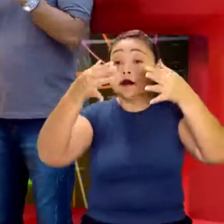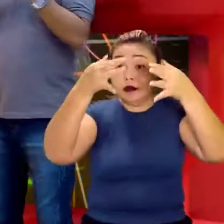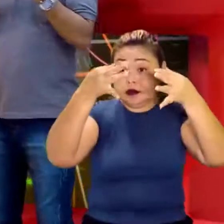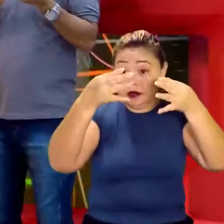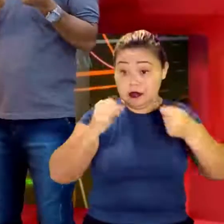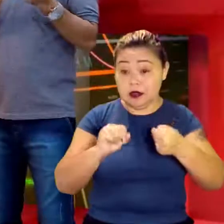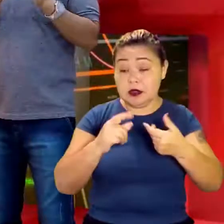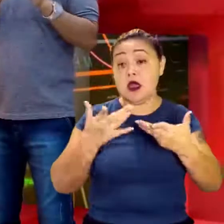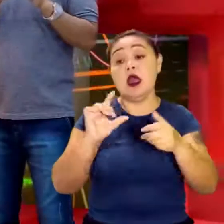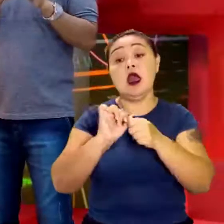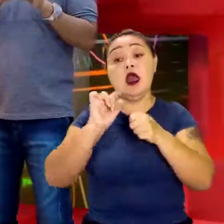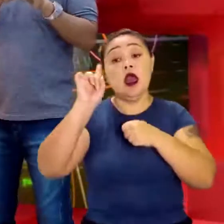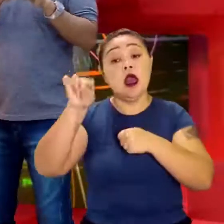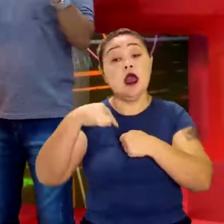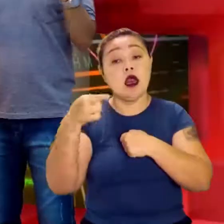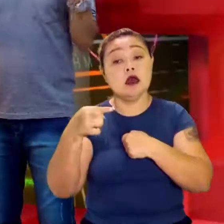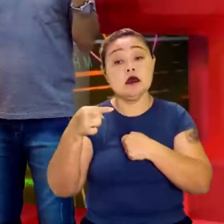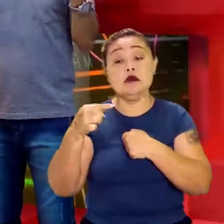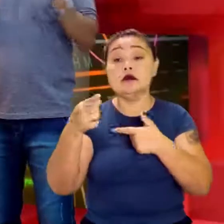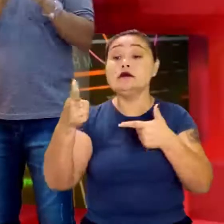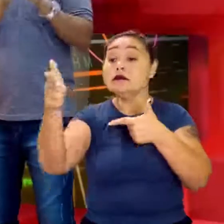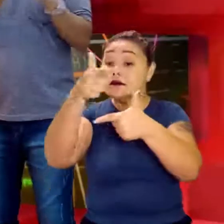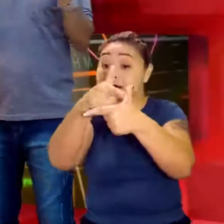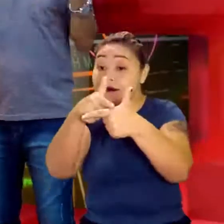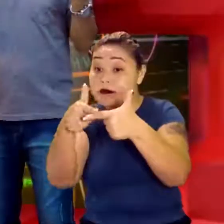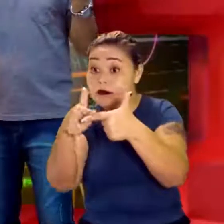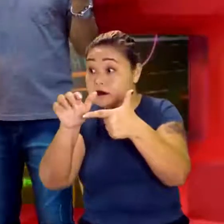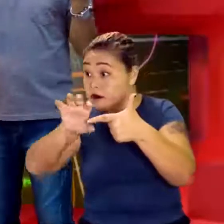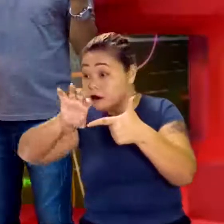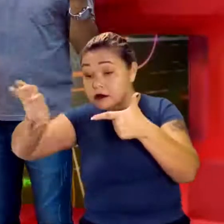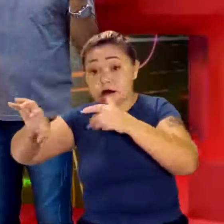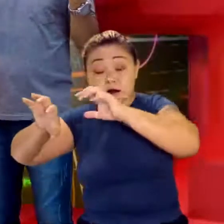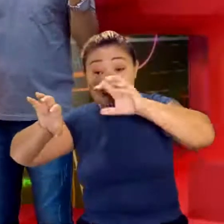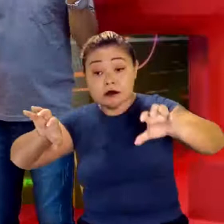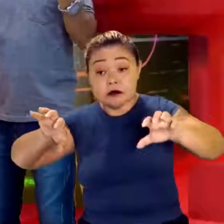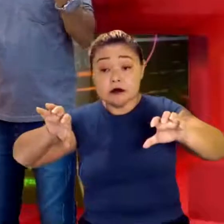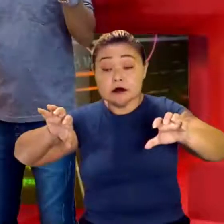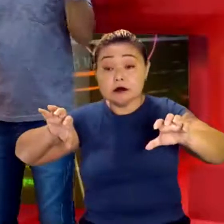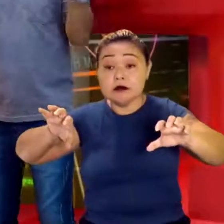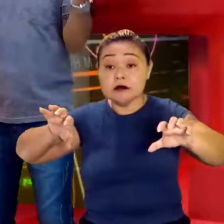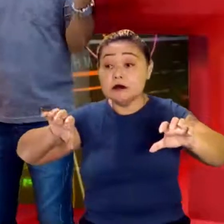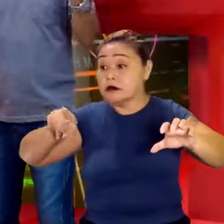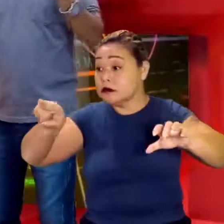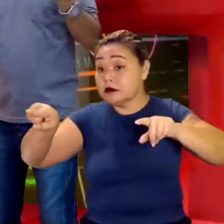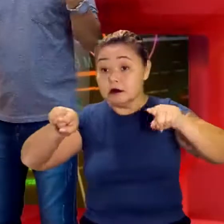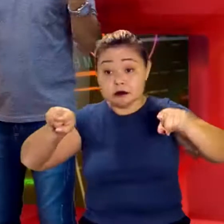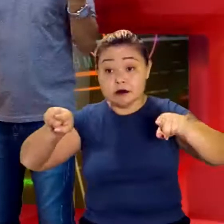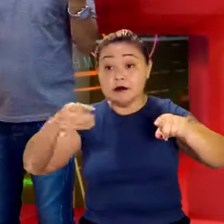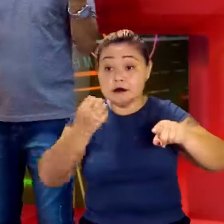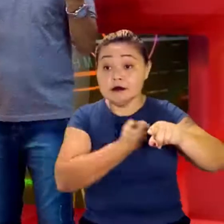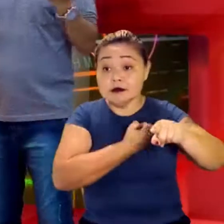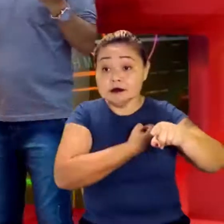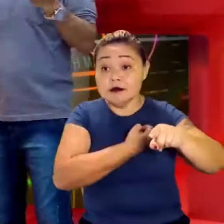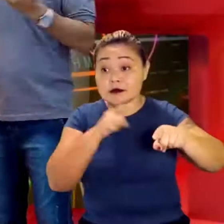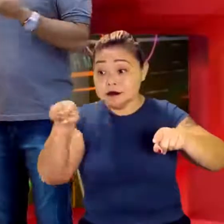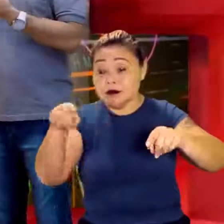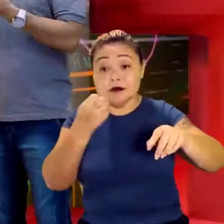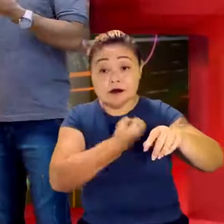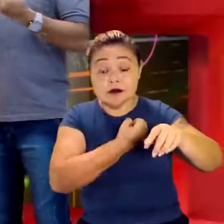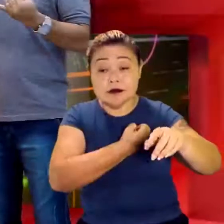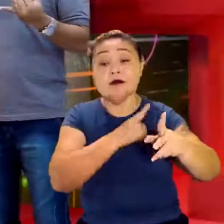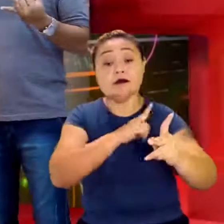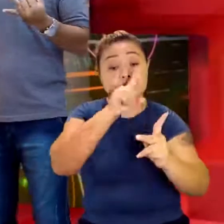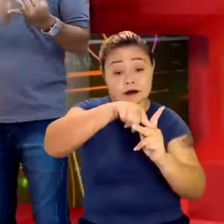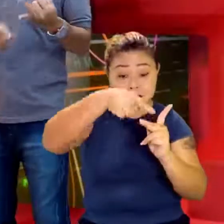legal, geralmente nessa divisão, nessa separação, os dois números que estão dentro vão ter ou